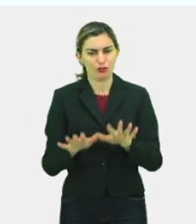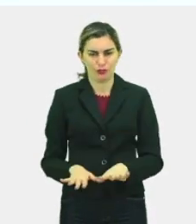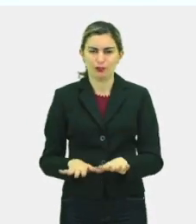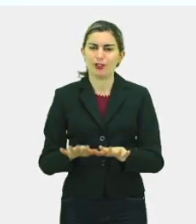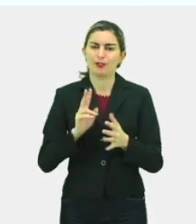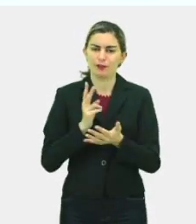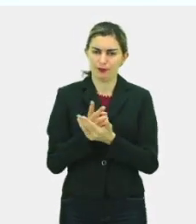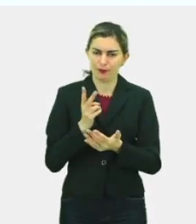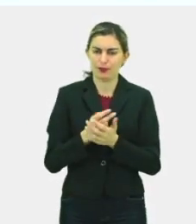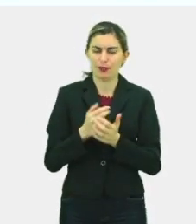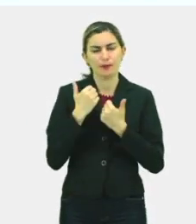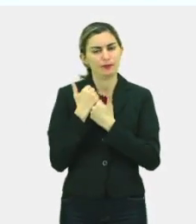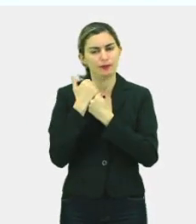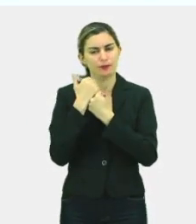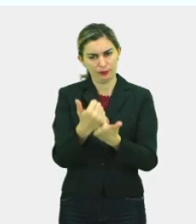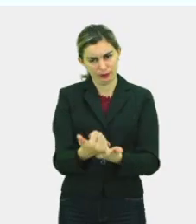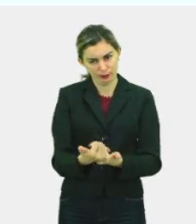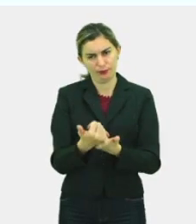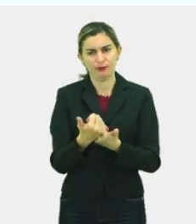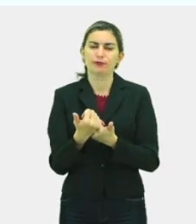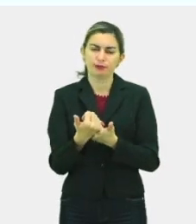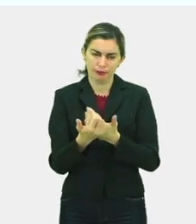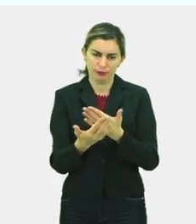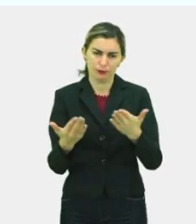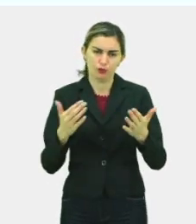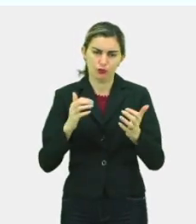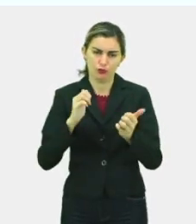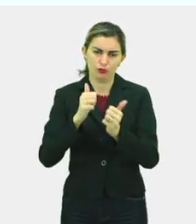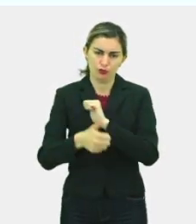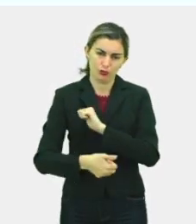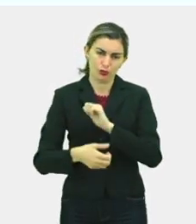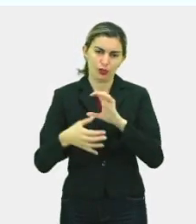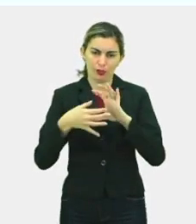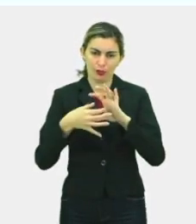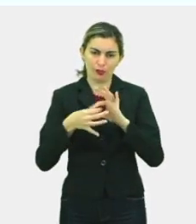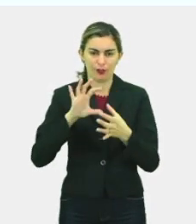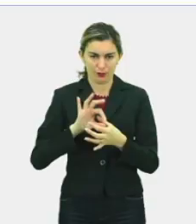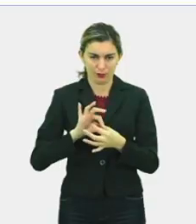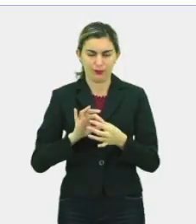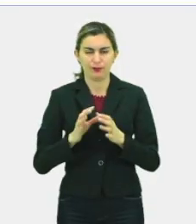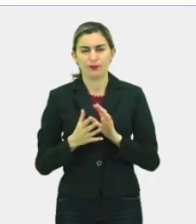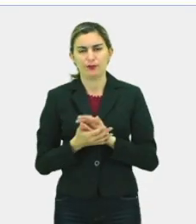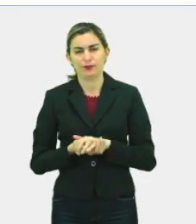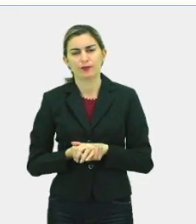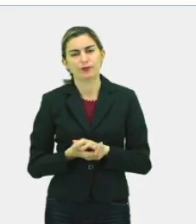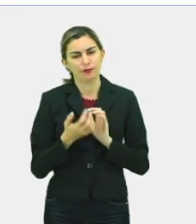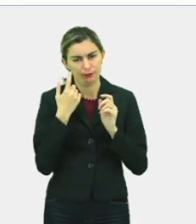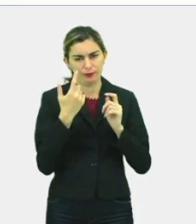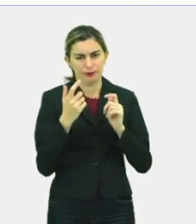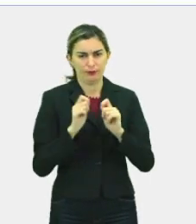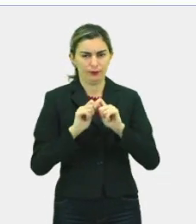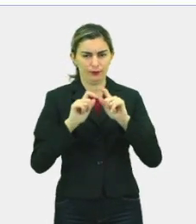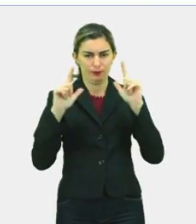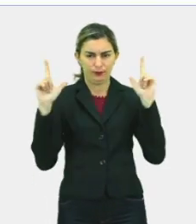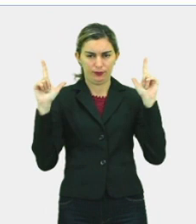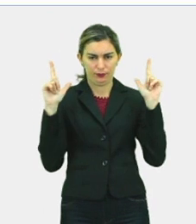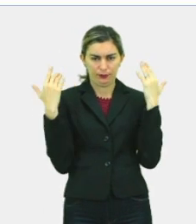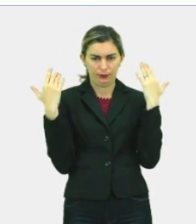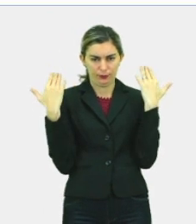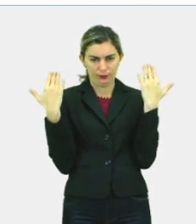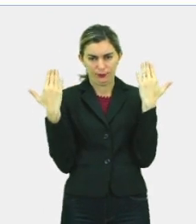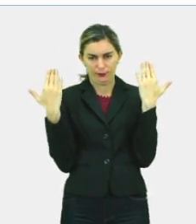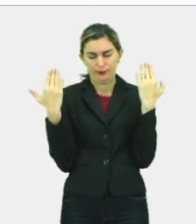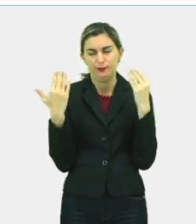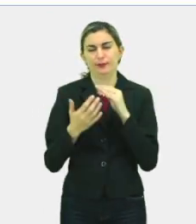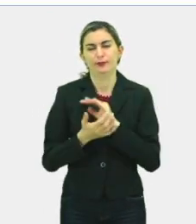estarem, sendo representados nos Jogos Olímpicos de Tóquio. Observa a imagem que aparece para vocês